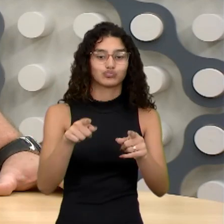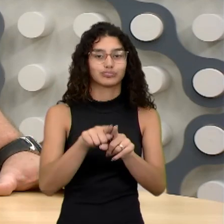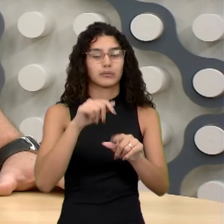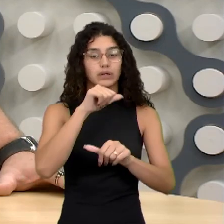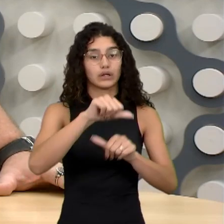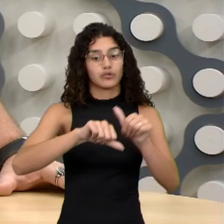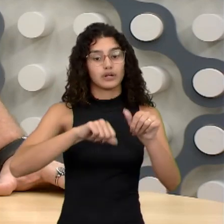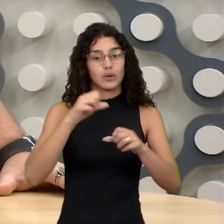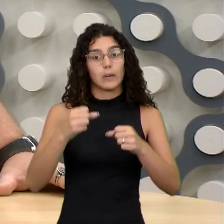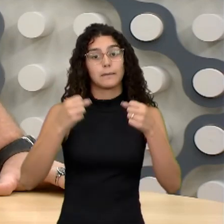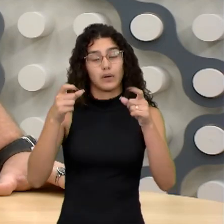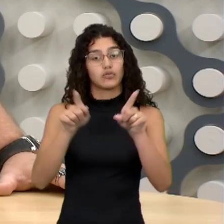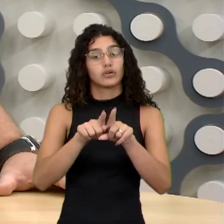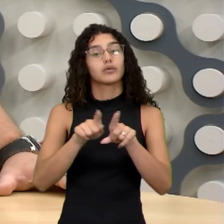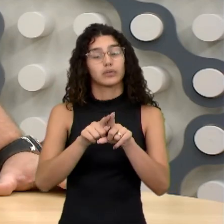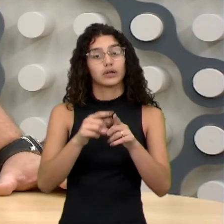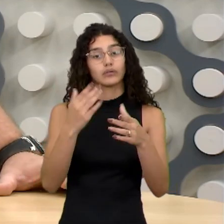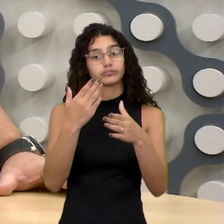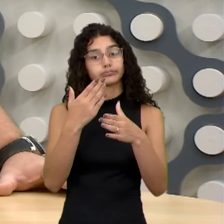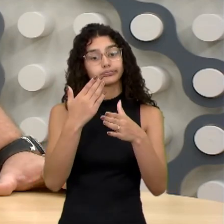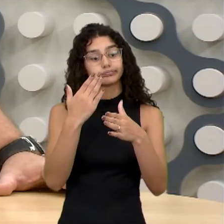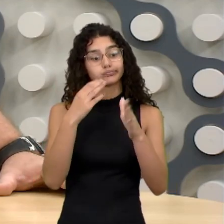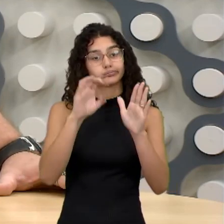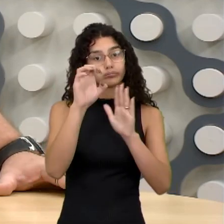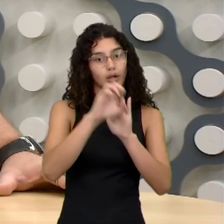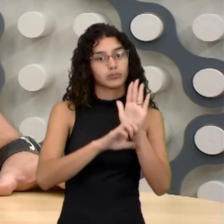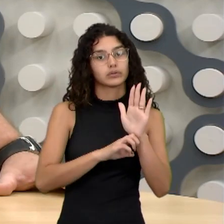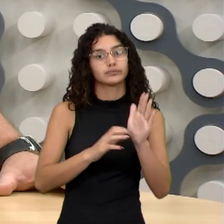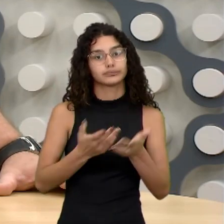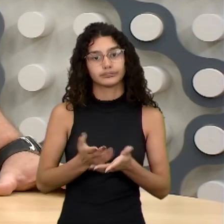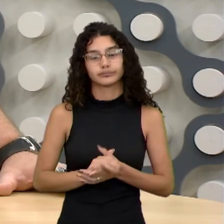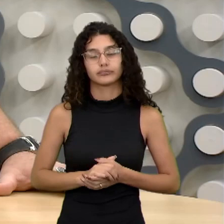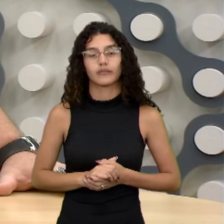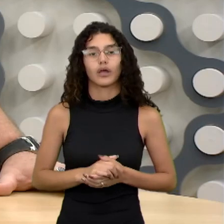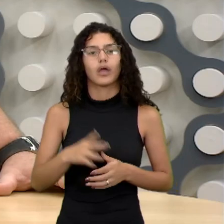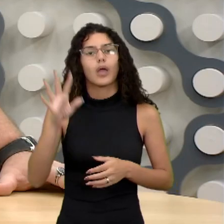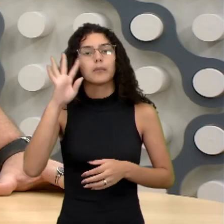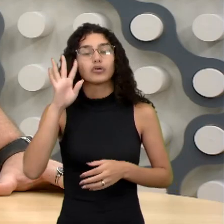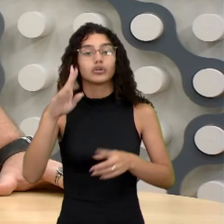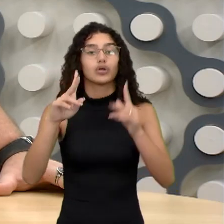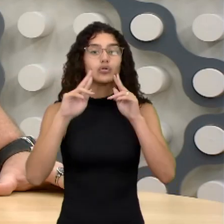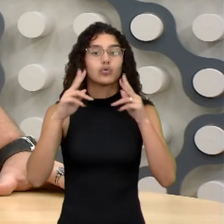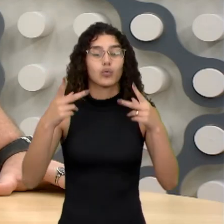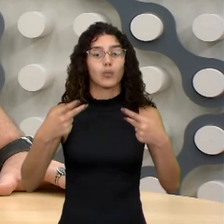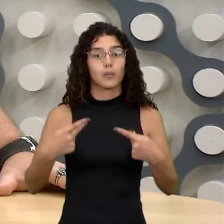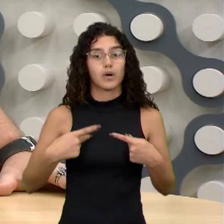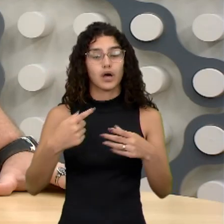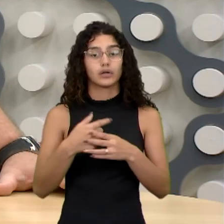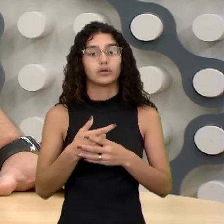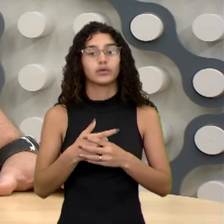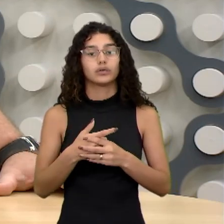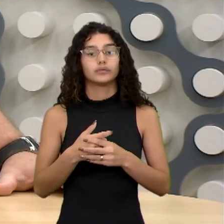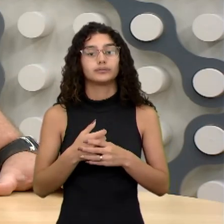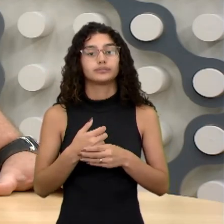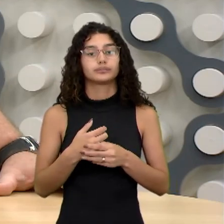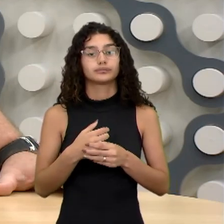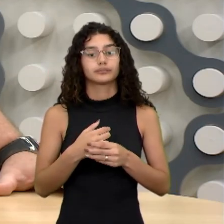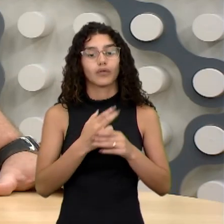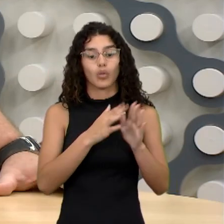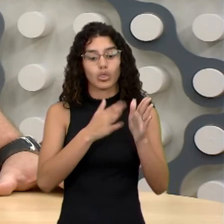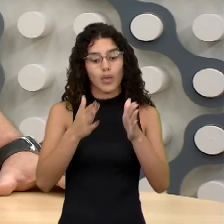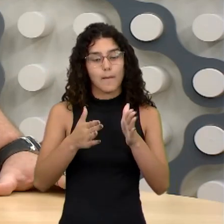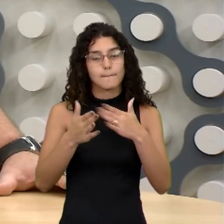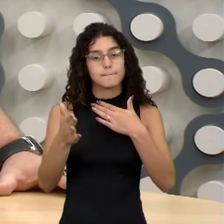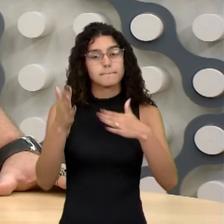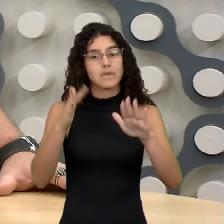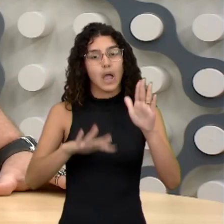transformação que pode até denominar uma época. Né? Imagine, né, se o ser humano ele tivesse aí um período mais ou menos